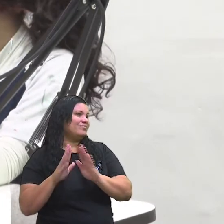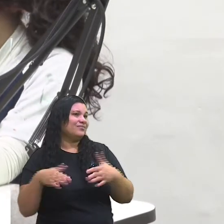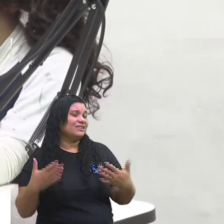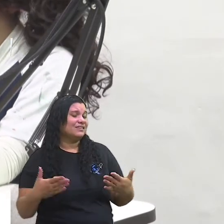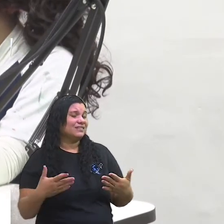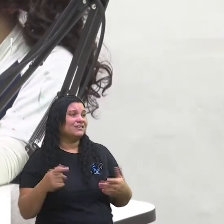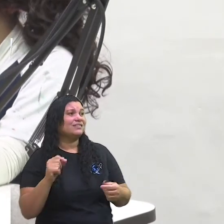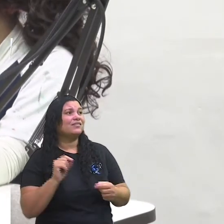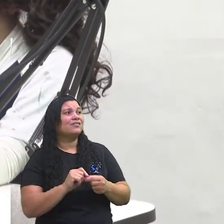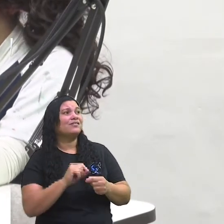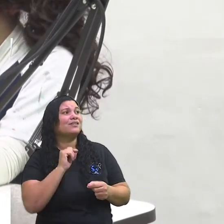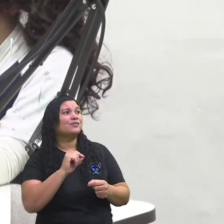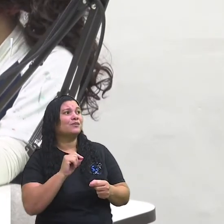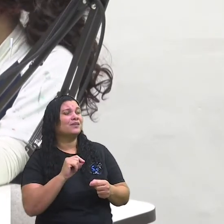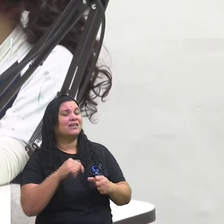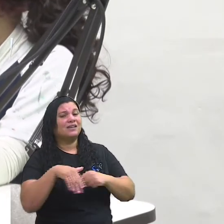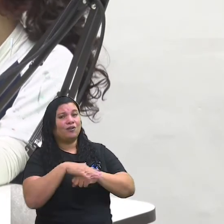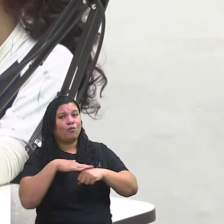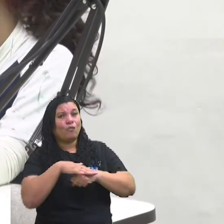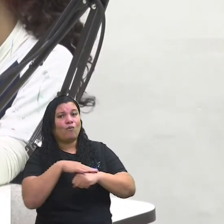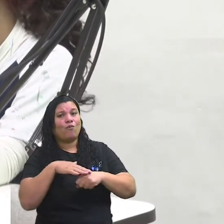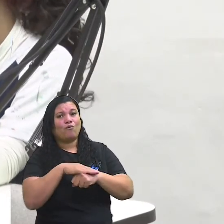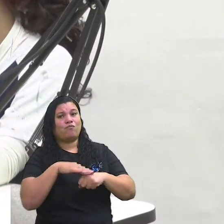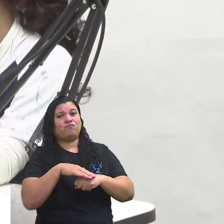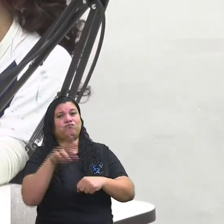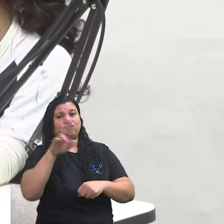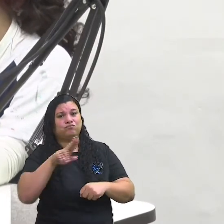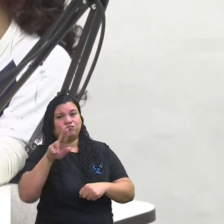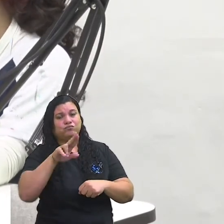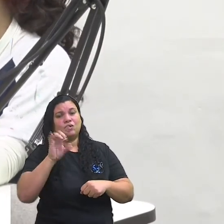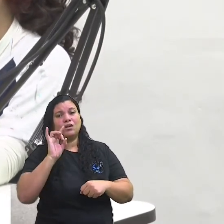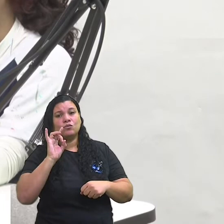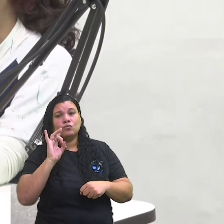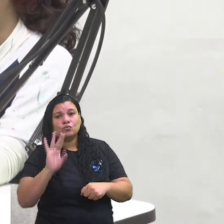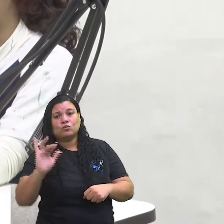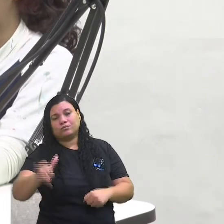só concluiu isso por esse período longo que a gente ficou